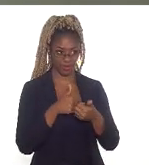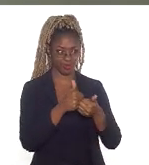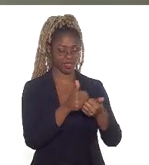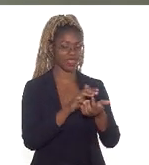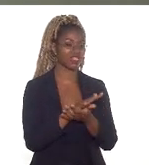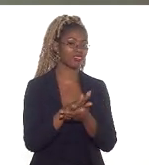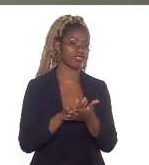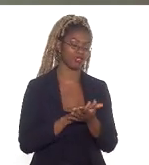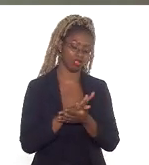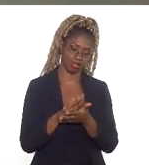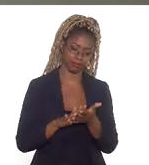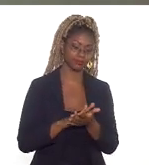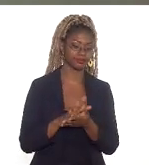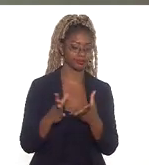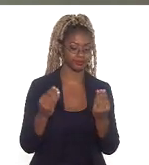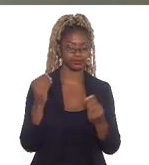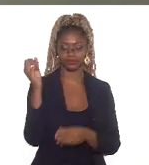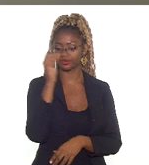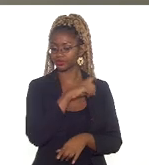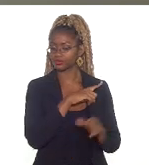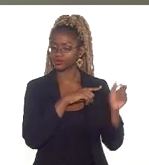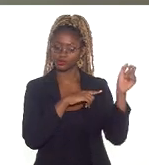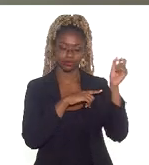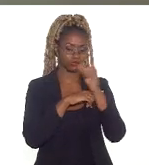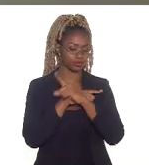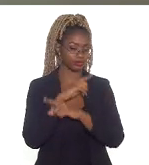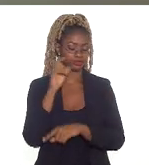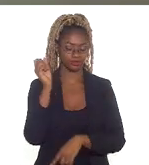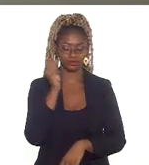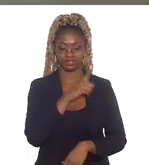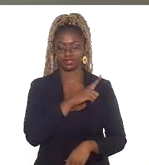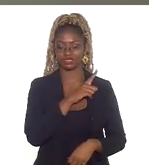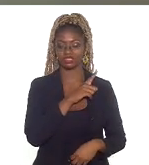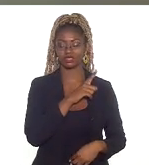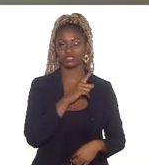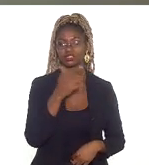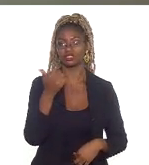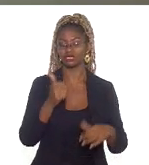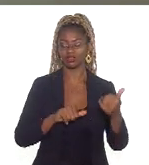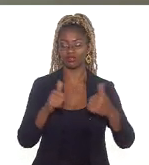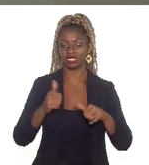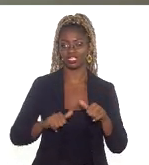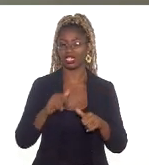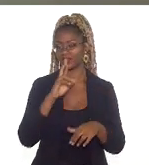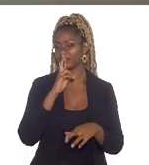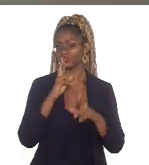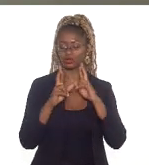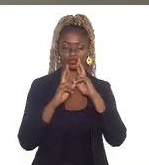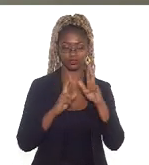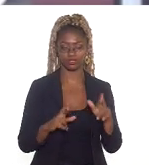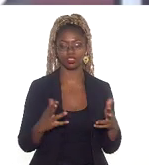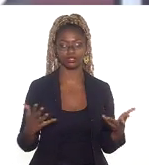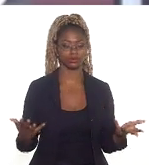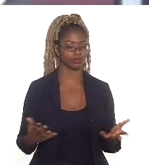Então, a gente fica com muita dificuldade de avaliar resultados. Bom,